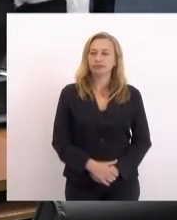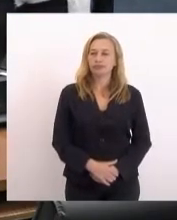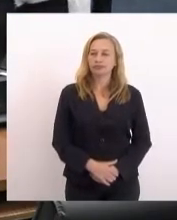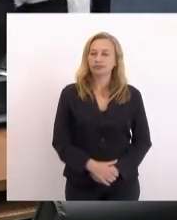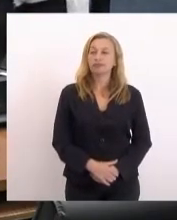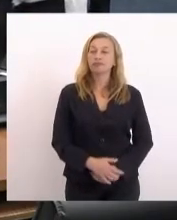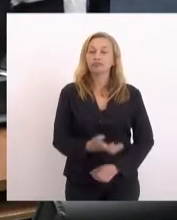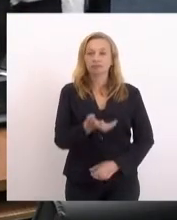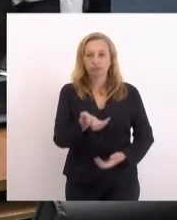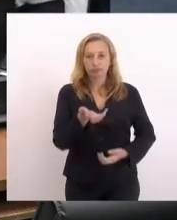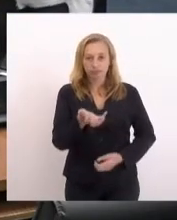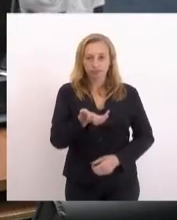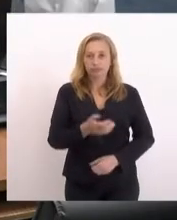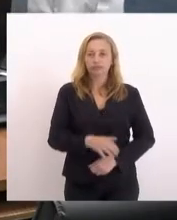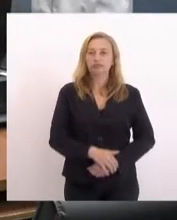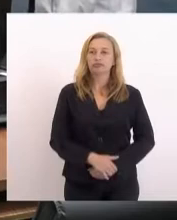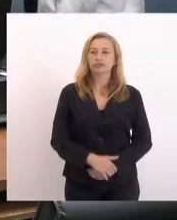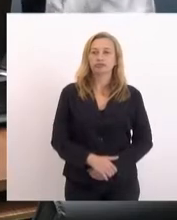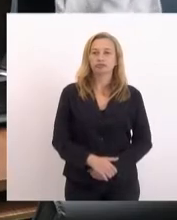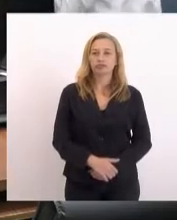Quero,